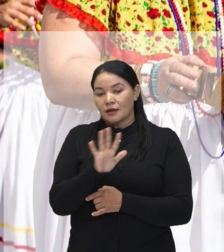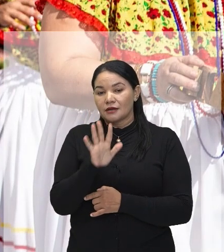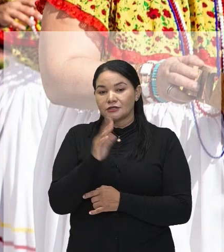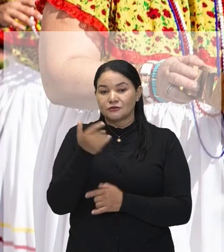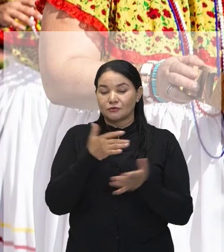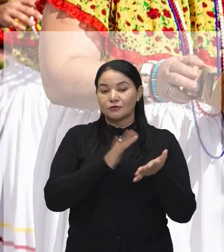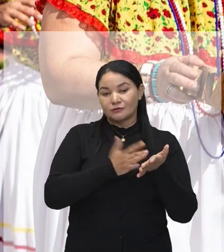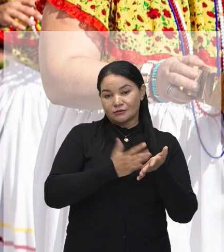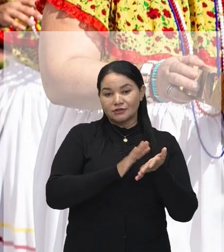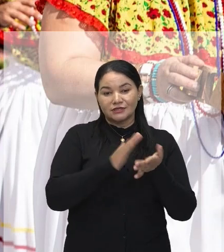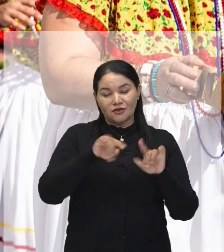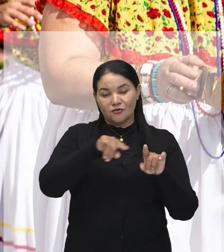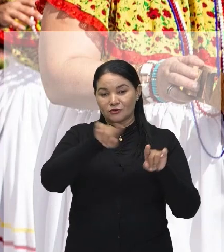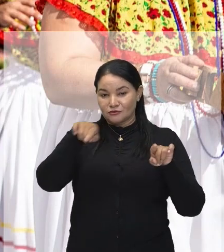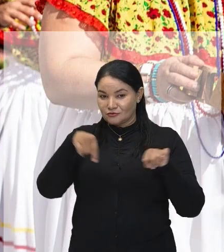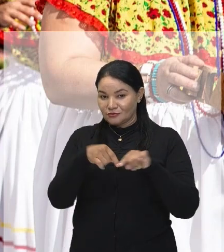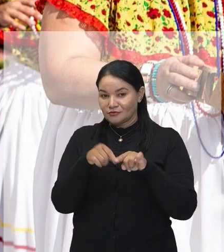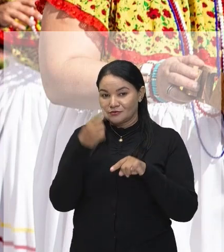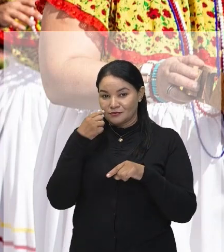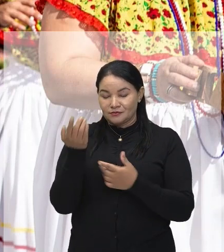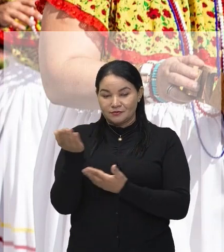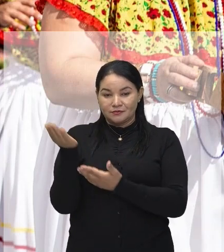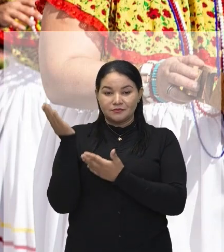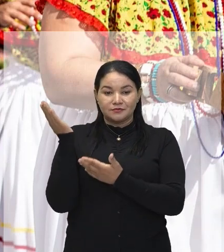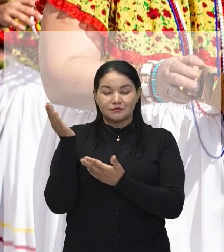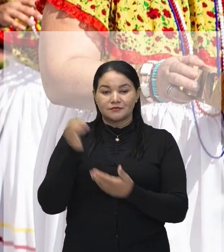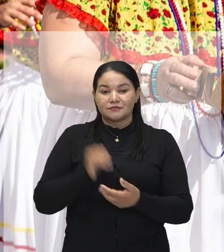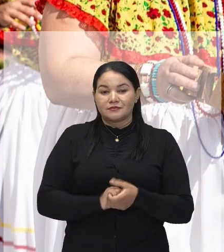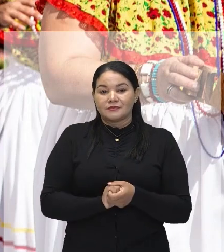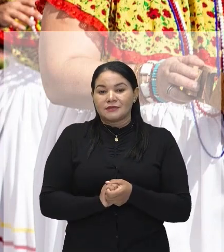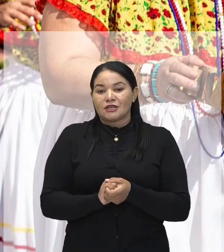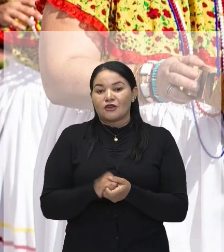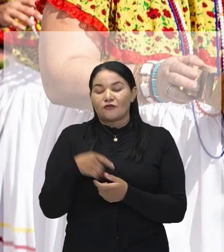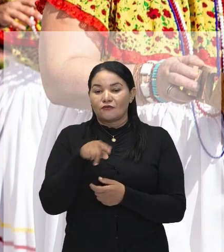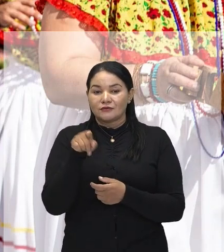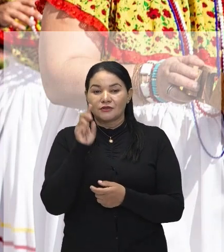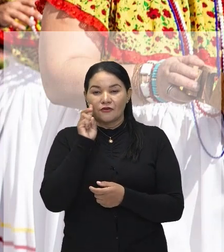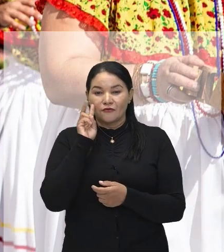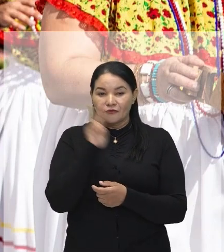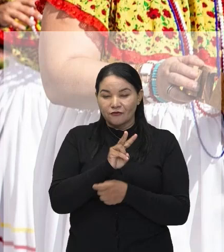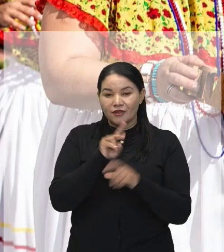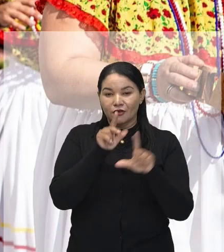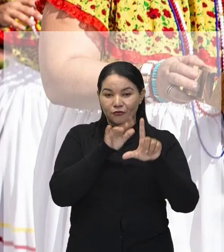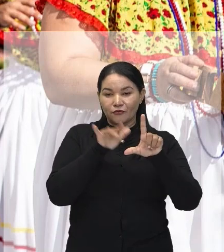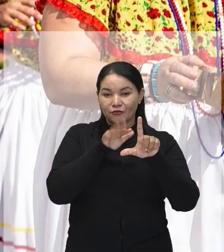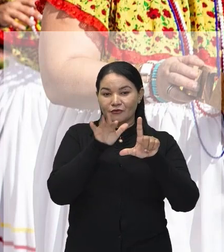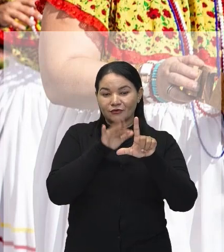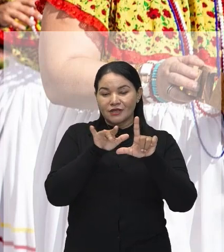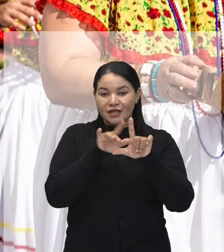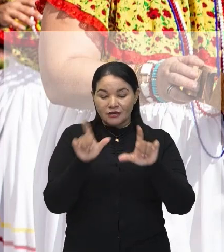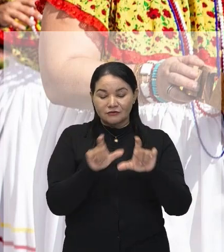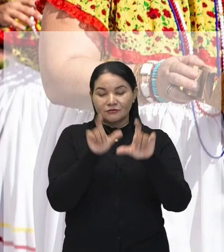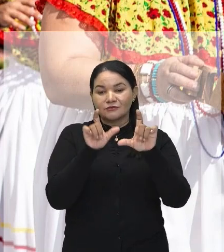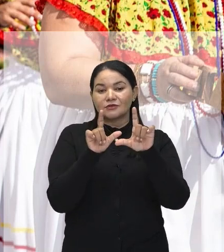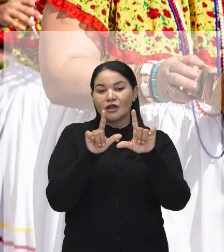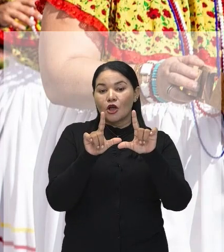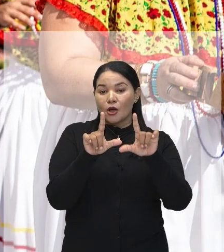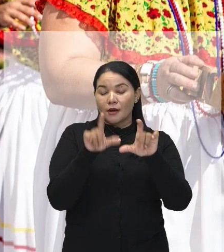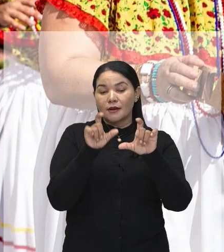samba de roda, certo? E vocês podem apontar o celular aí no QR Code e vocês